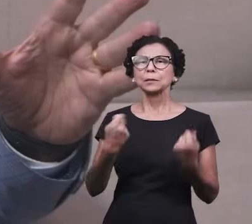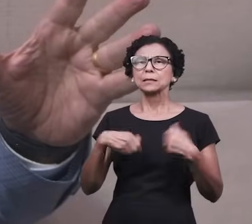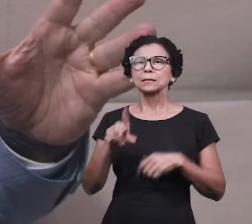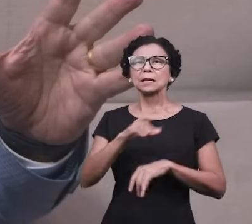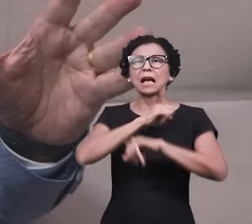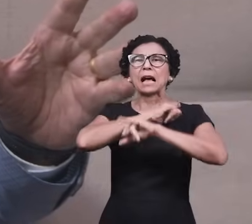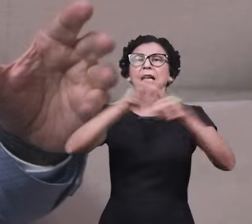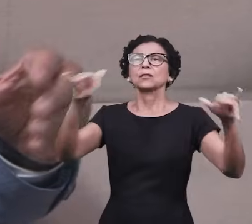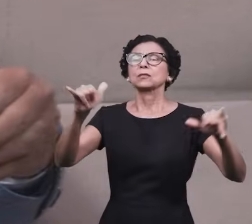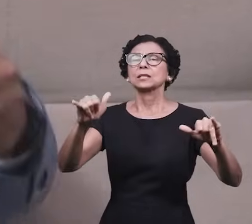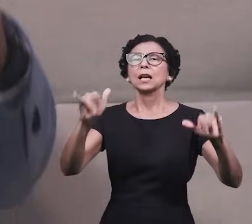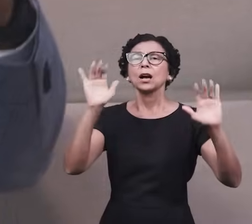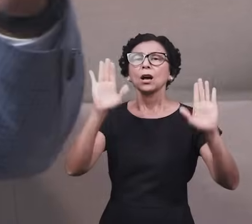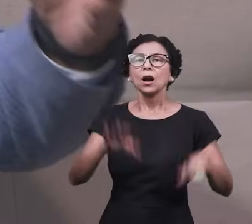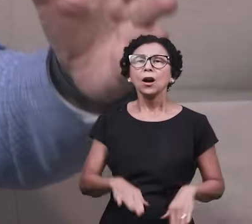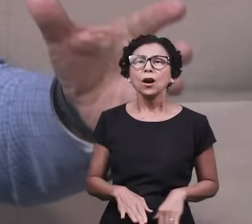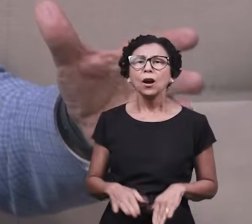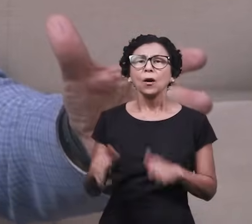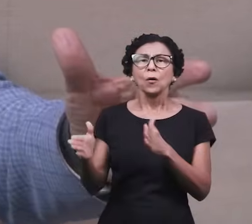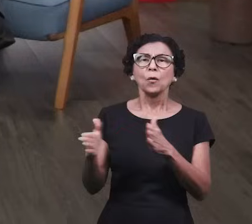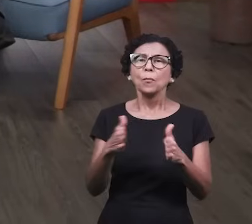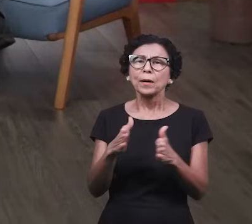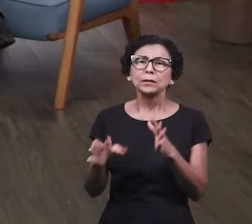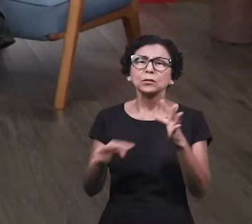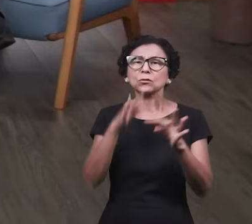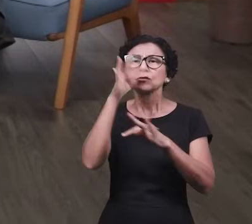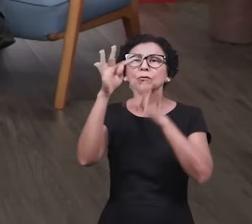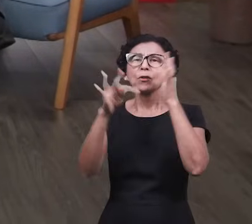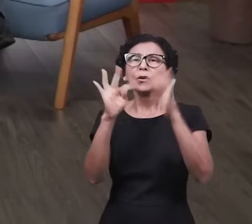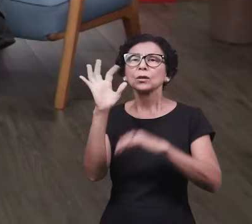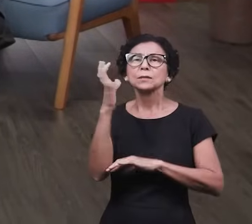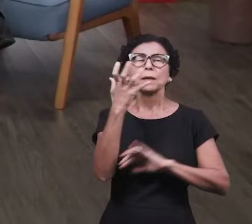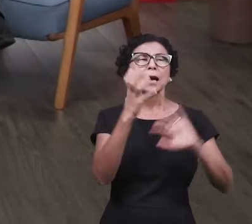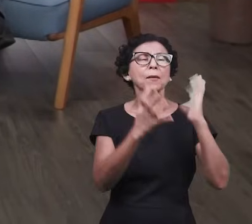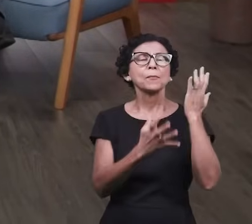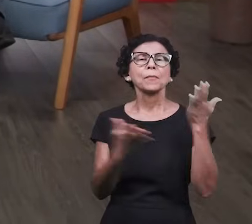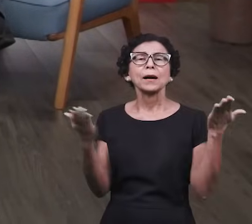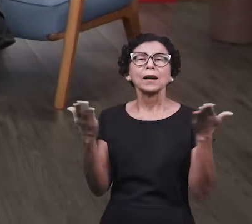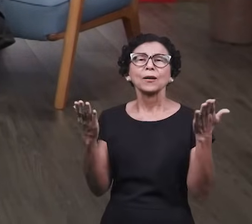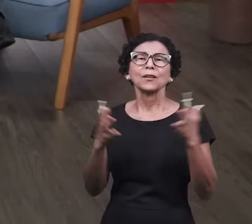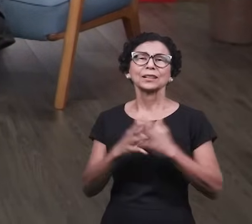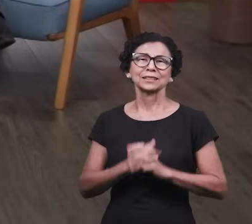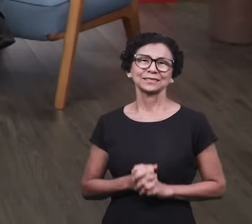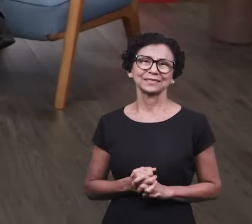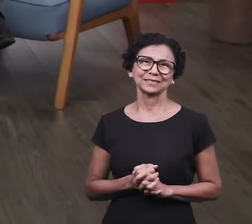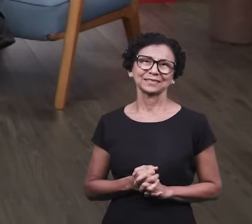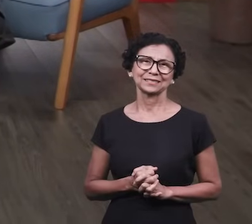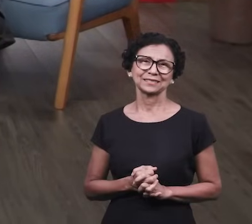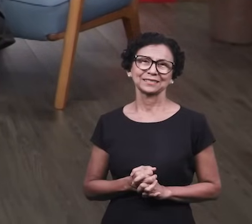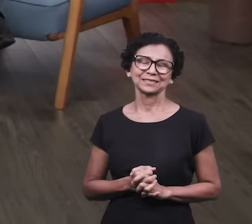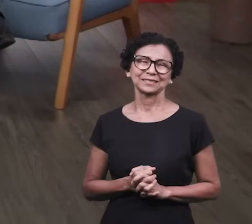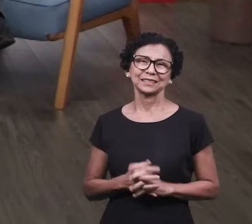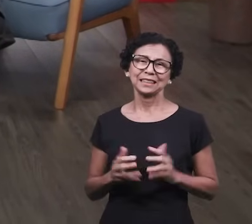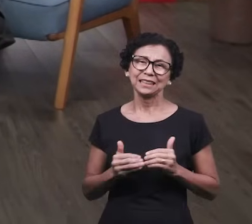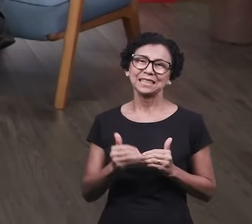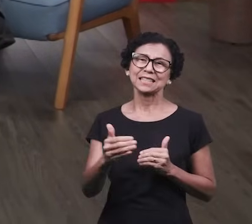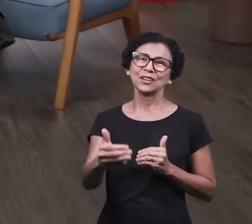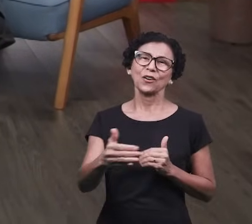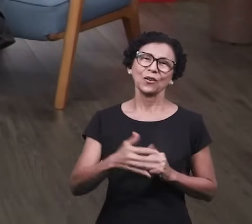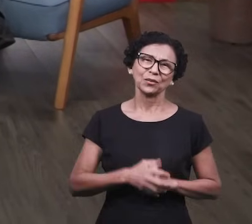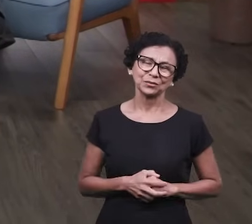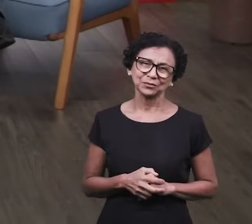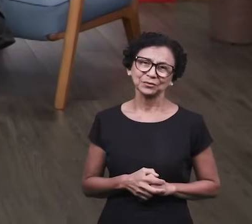vê o resultado. Os sinais, Os as sinais. evidências. Assim o Espírito Santo. O Espírito Santo é